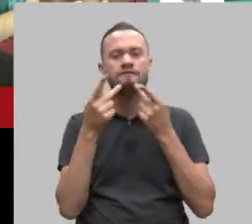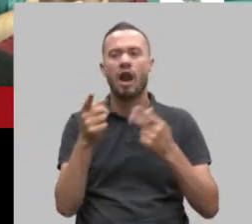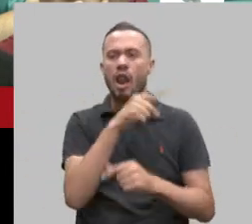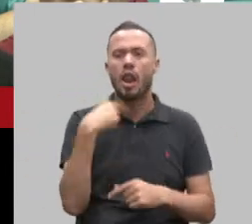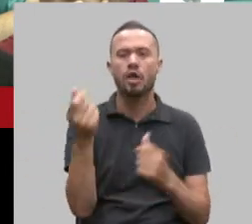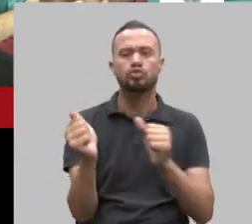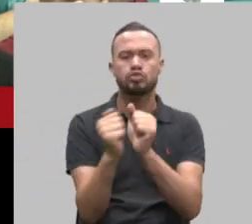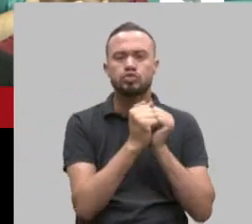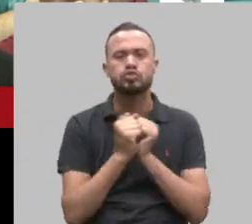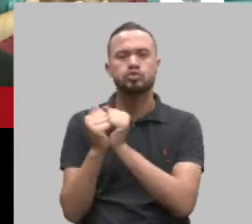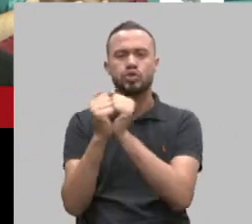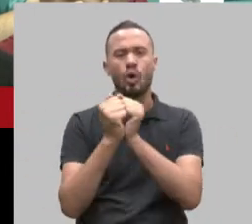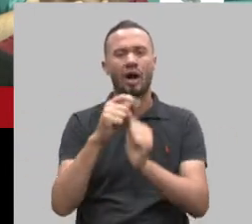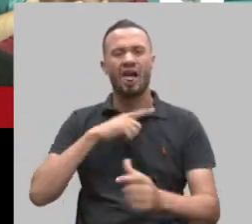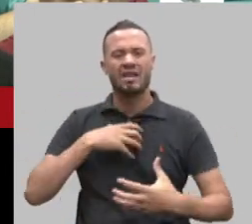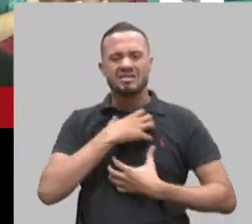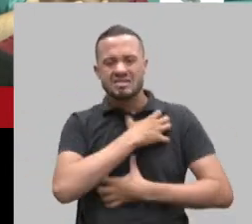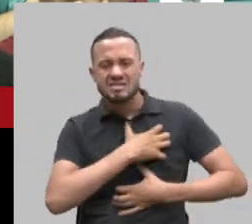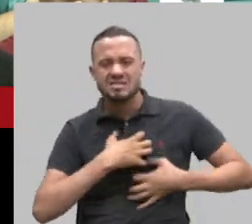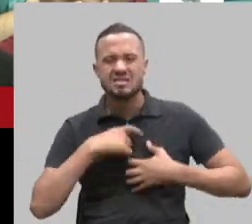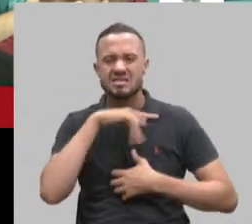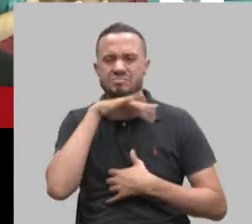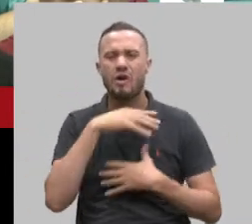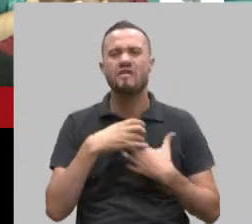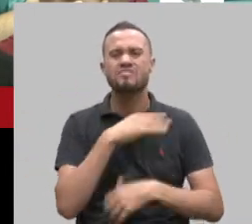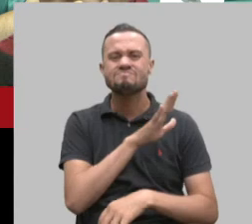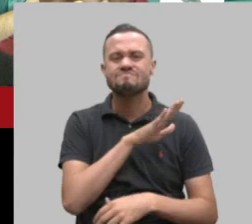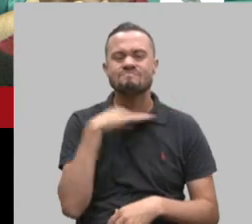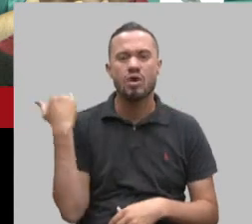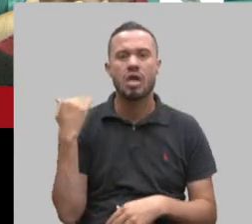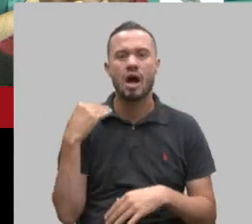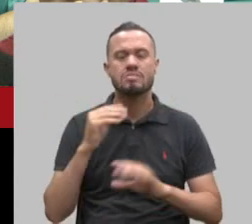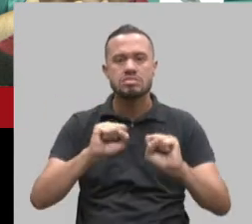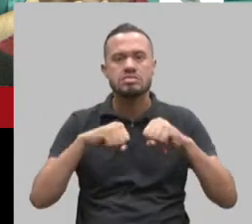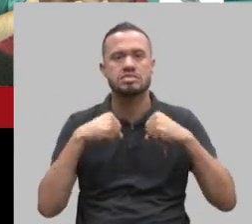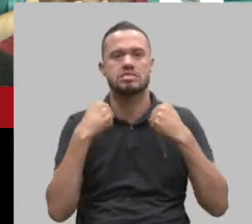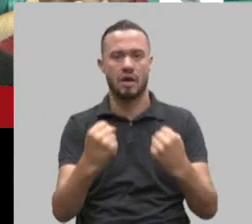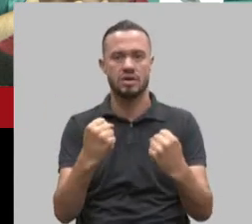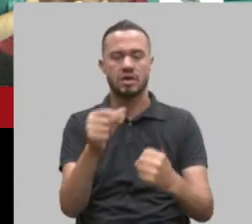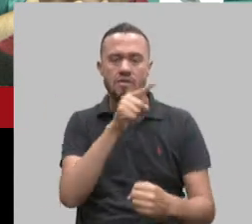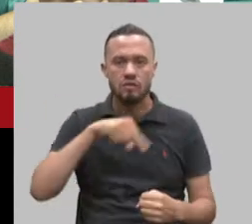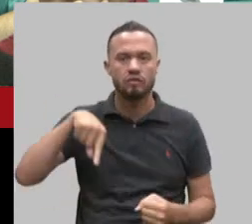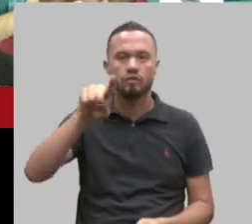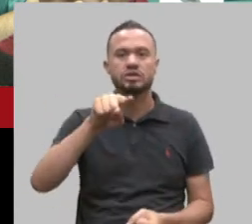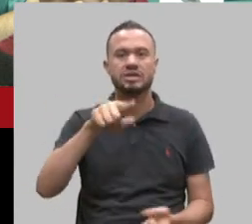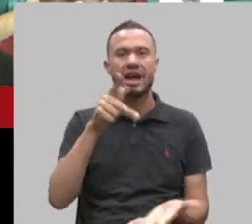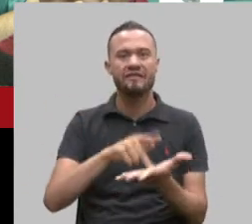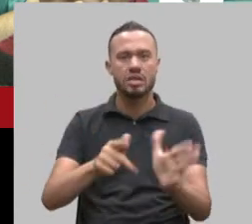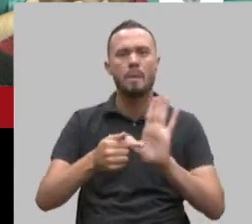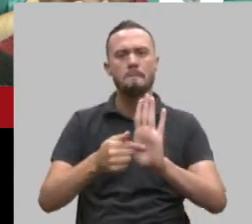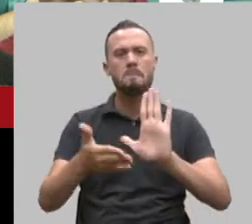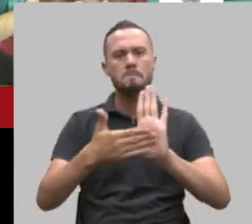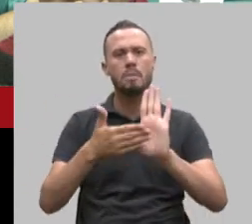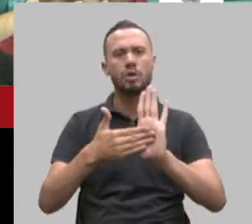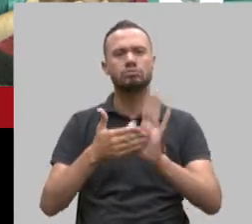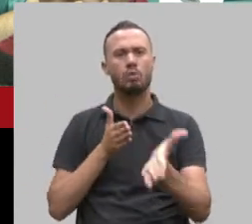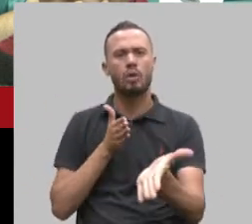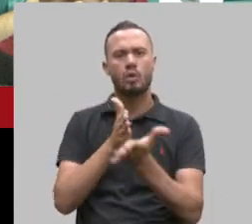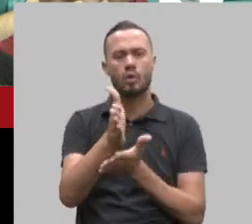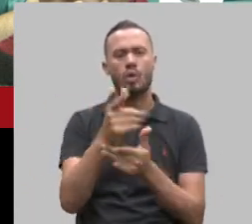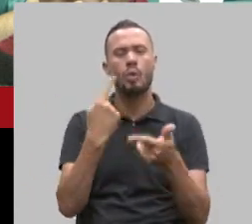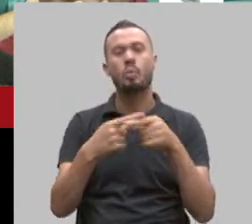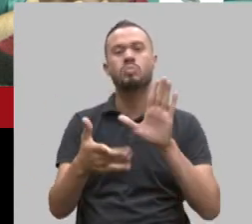TM o malestar que sentem vontade de se matar para defender vocês realmente levar essa proposta à frente porque ela é uma proposta de